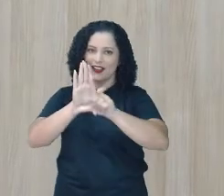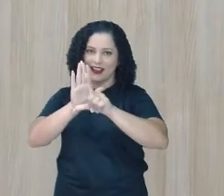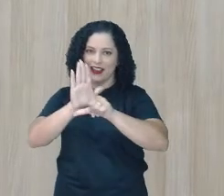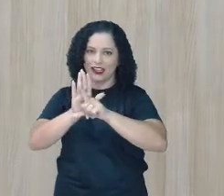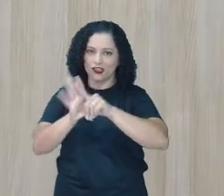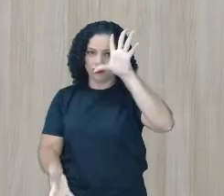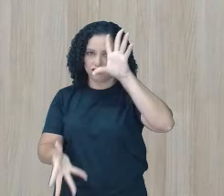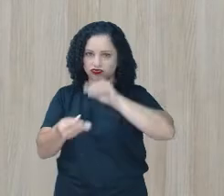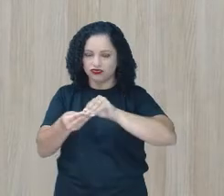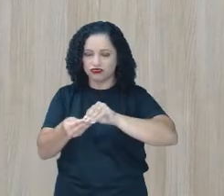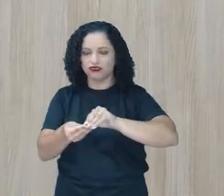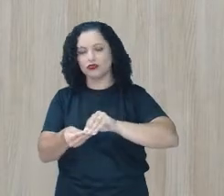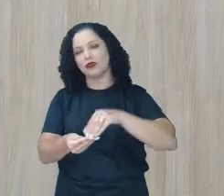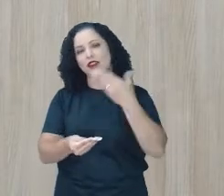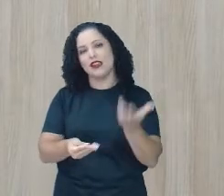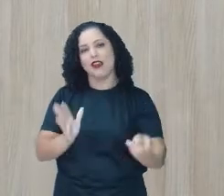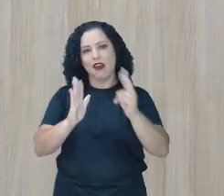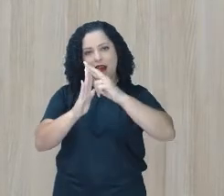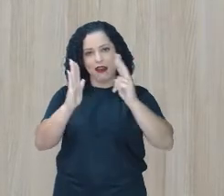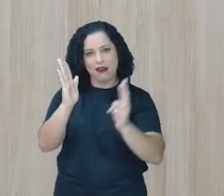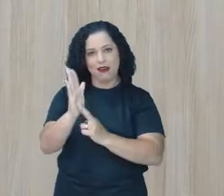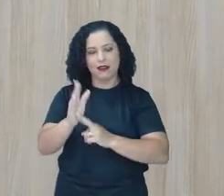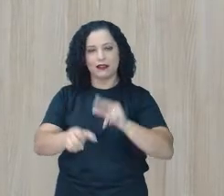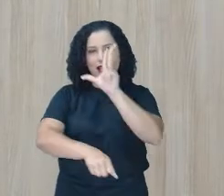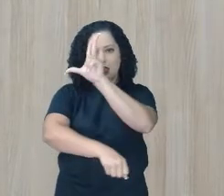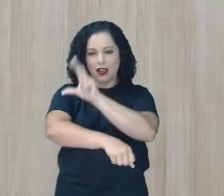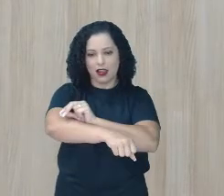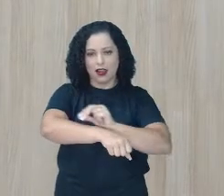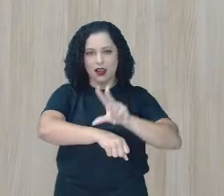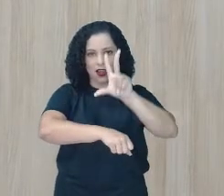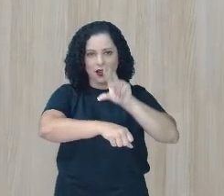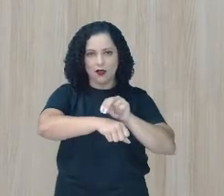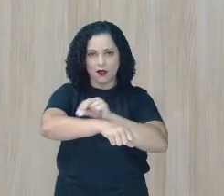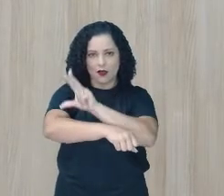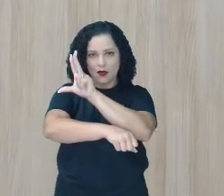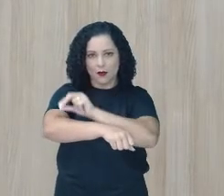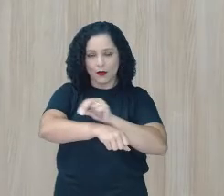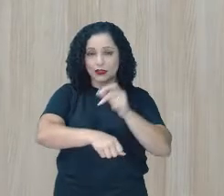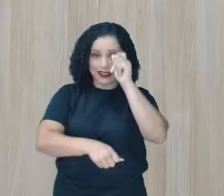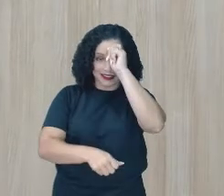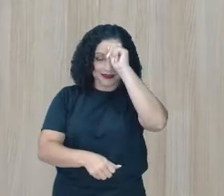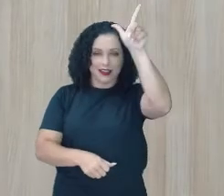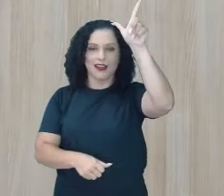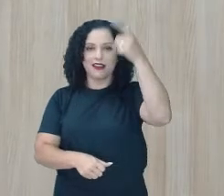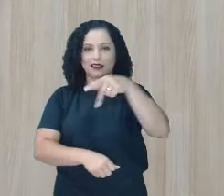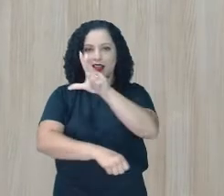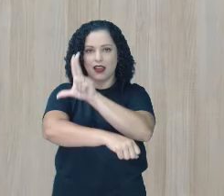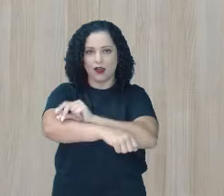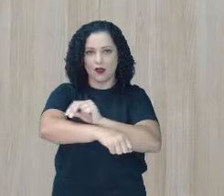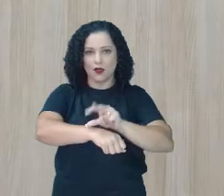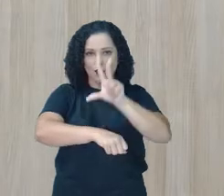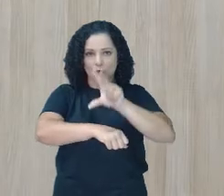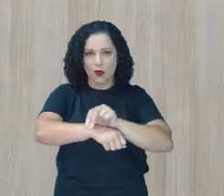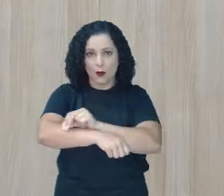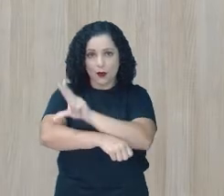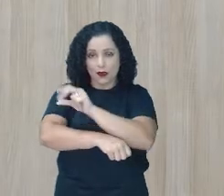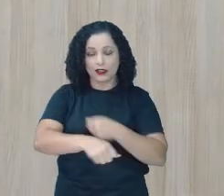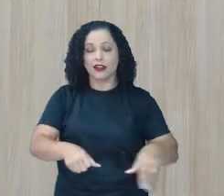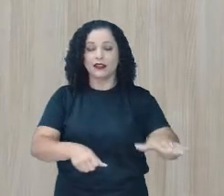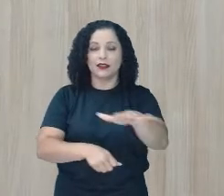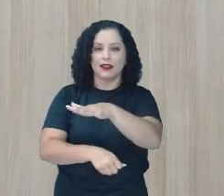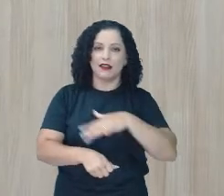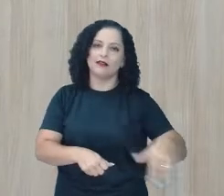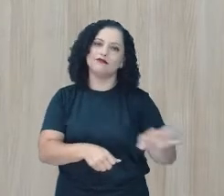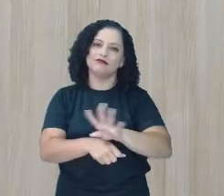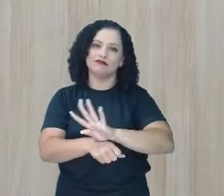que fundamentam a robótica e fundamentaram a ideia da robótica também no cinema e